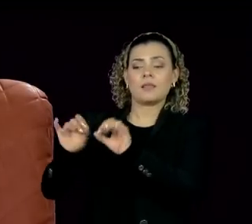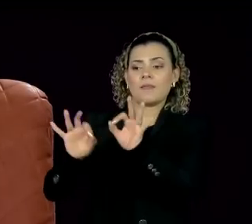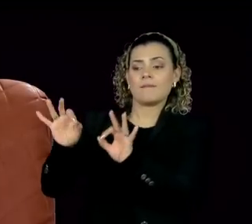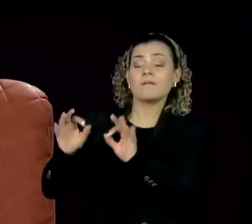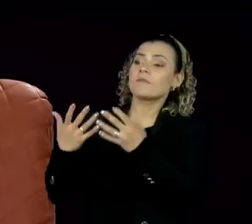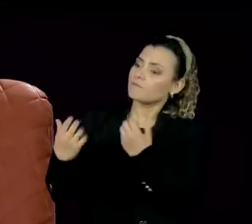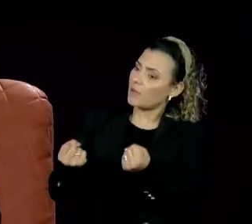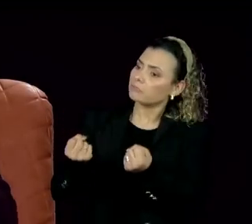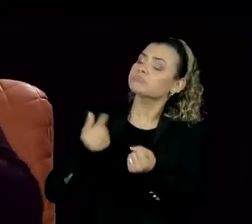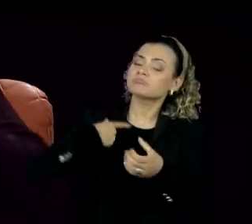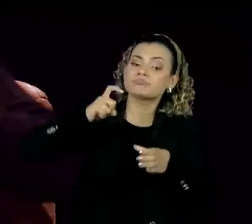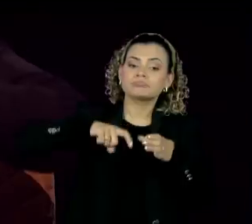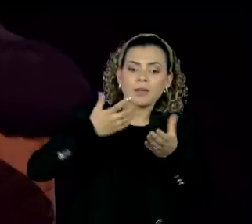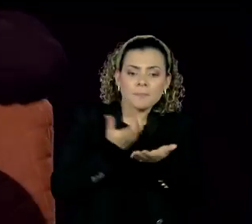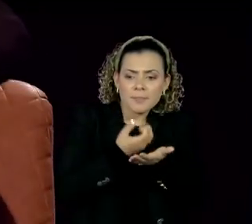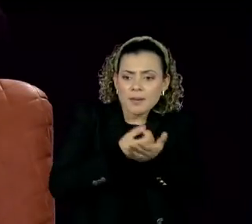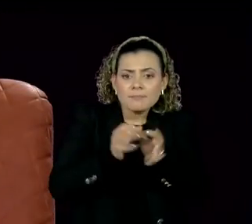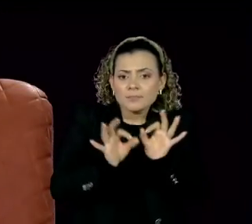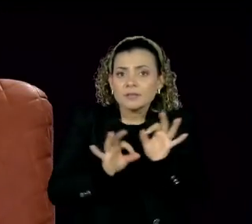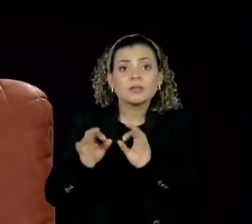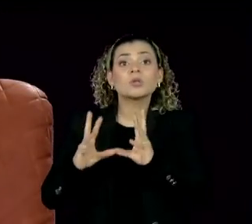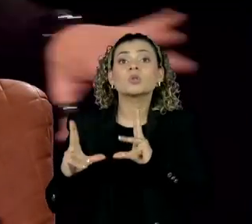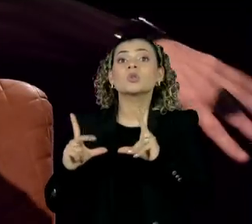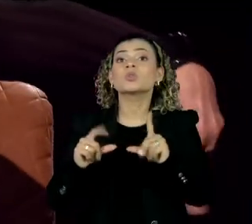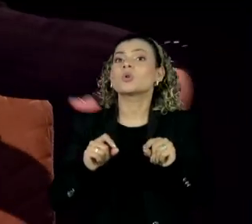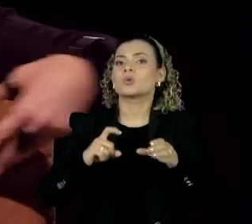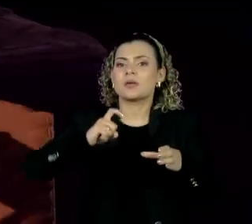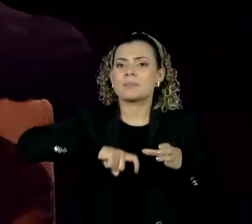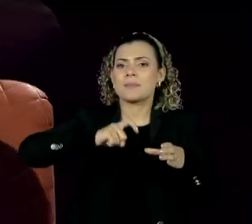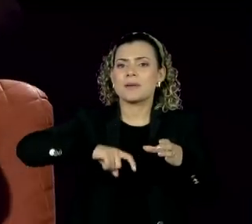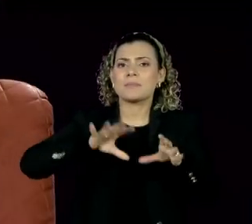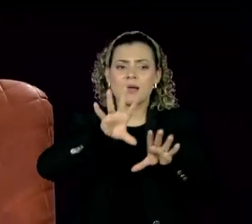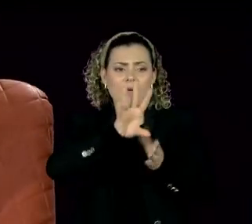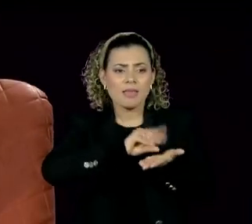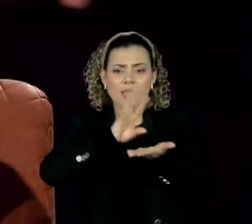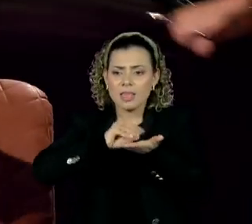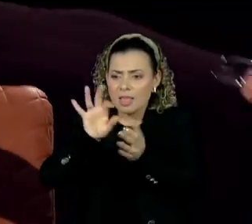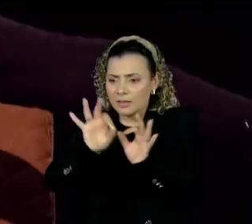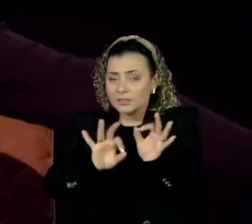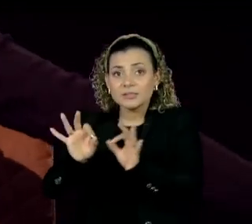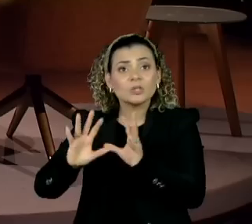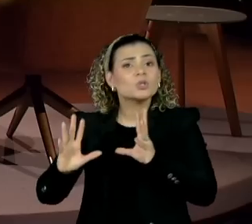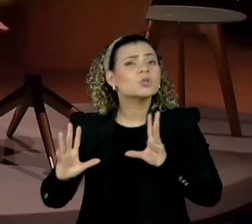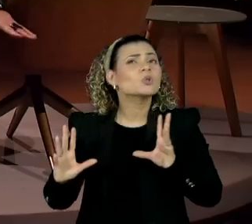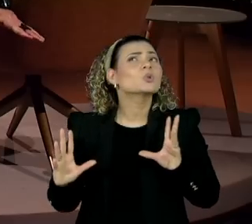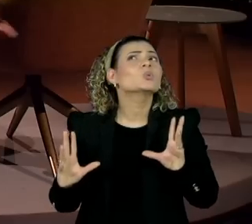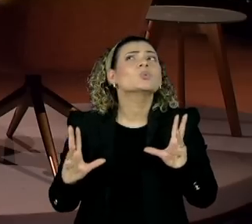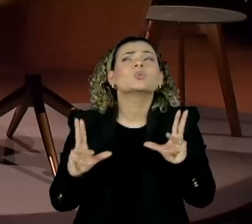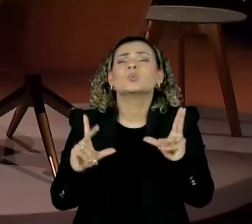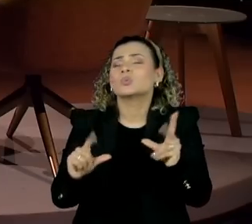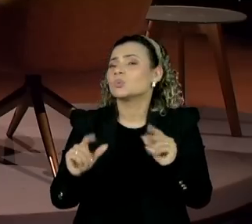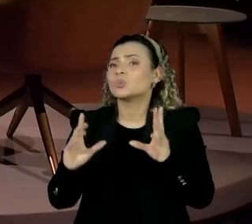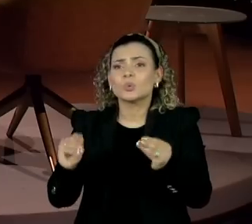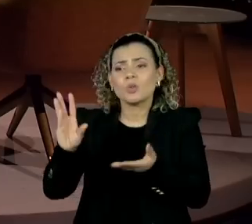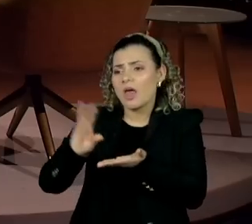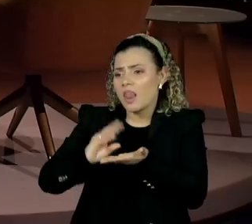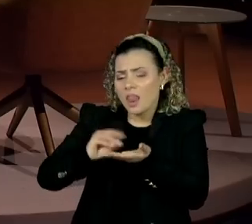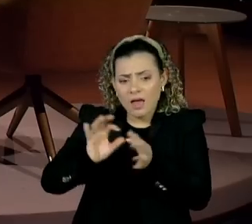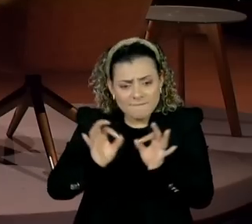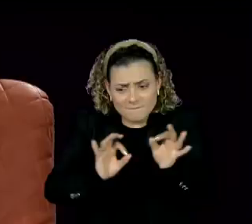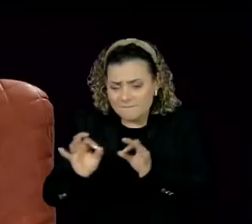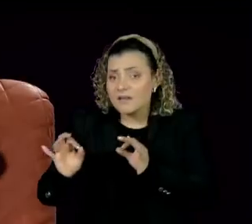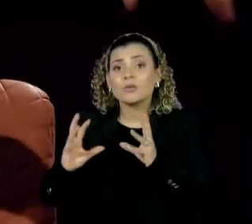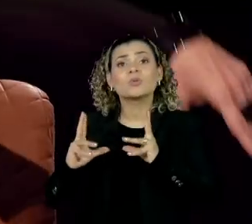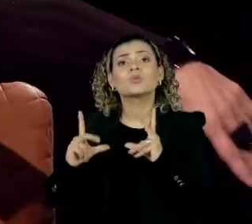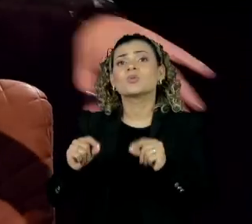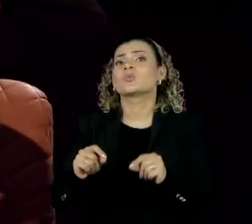estúdio e pegamos todos os nossos vinis e sampleamos tudo que vocês podem imaginar. Tudo. Parliament,